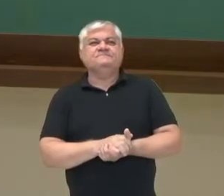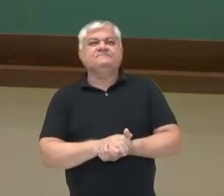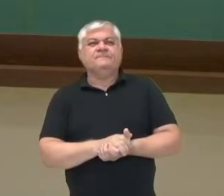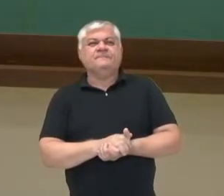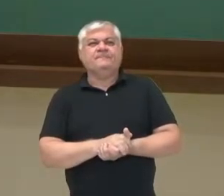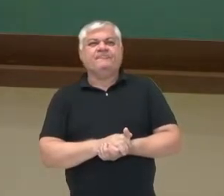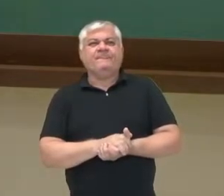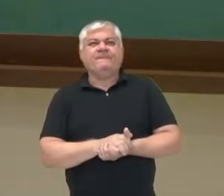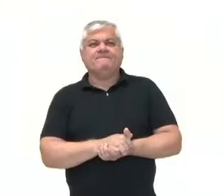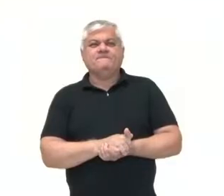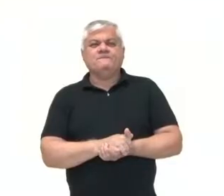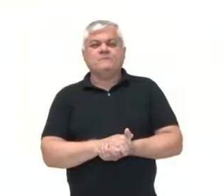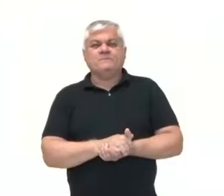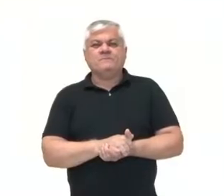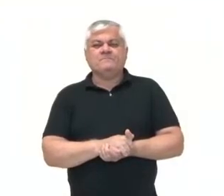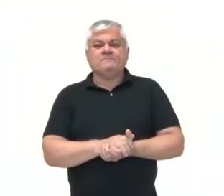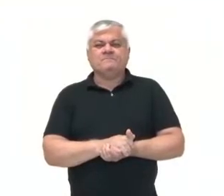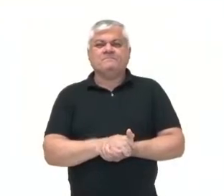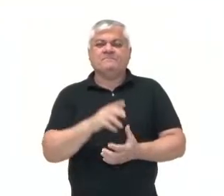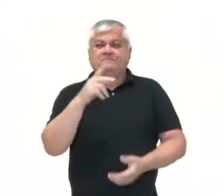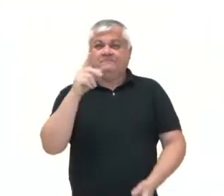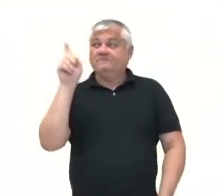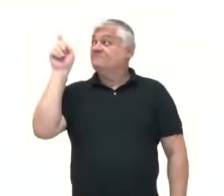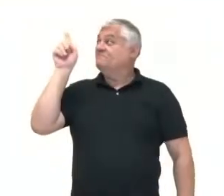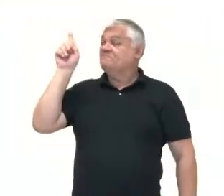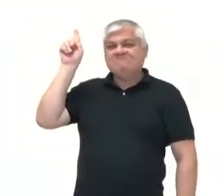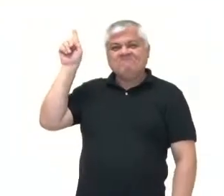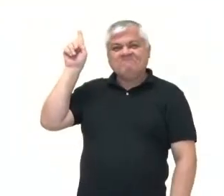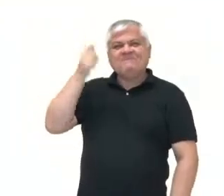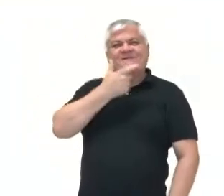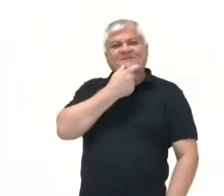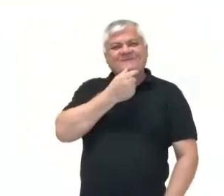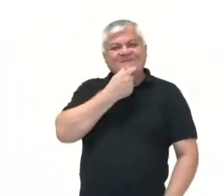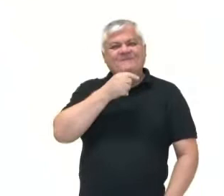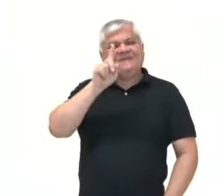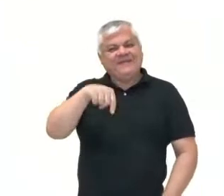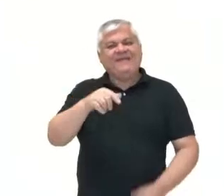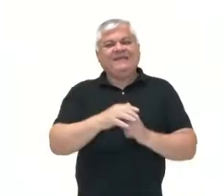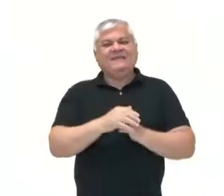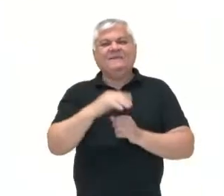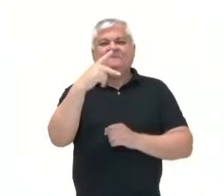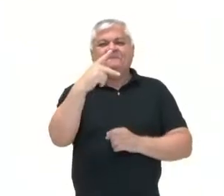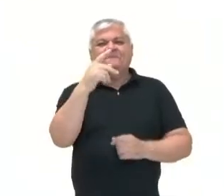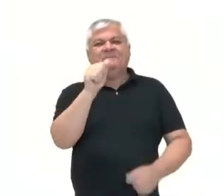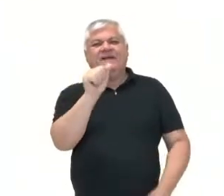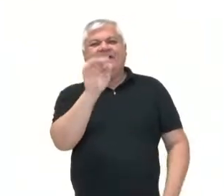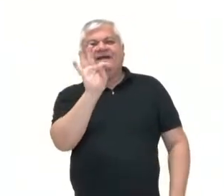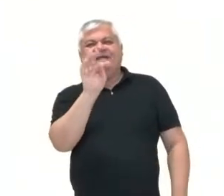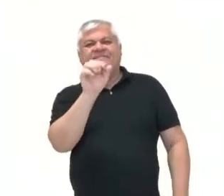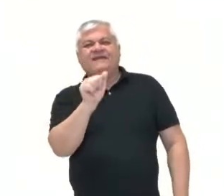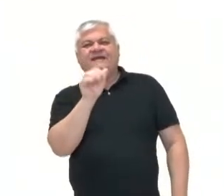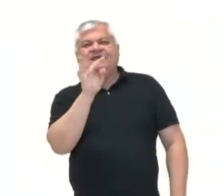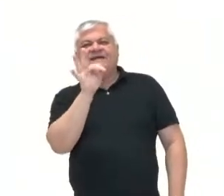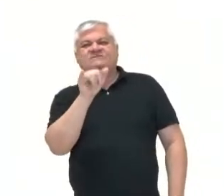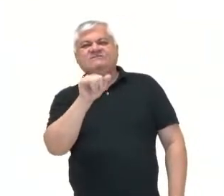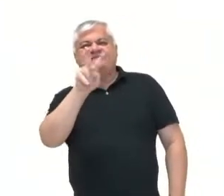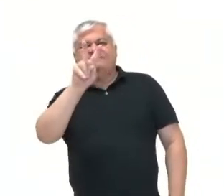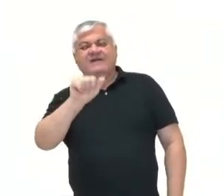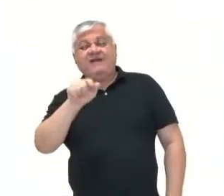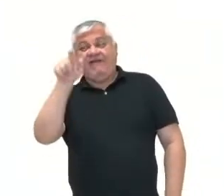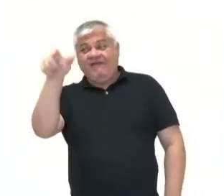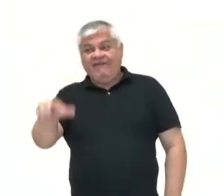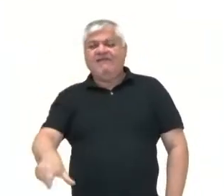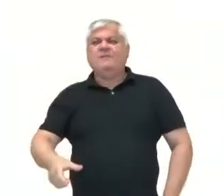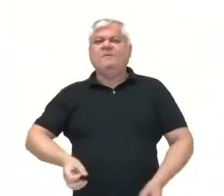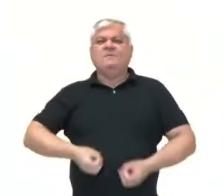lá. Conhecendo o nosso autor, Patativa do Açaré. Foi um poeta